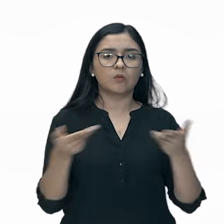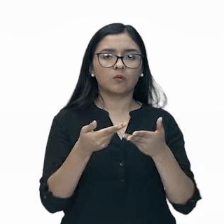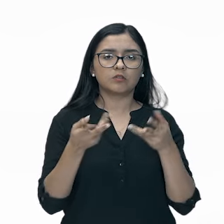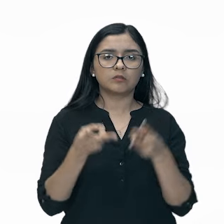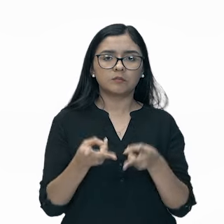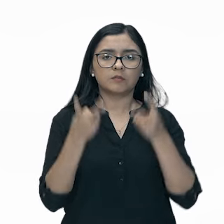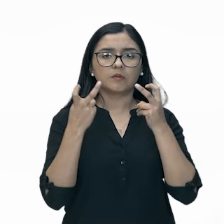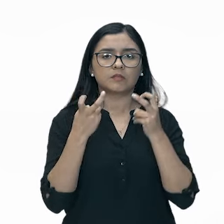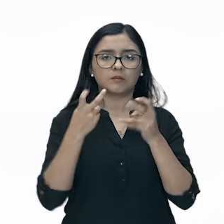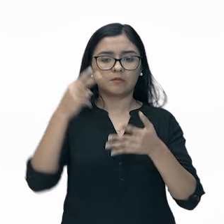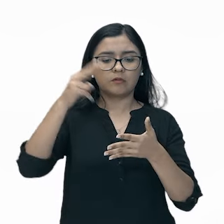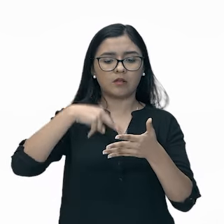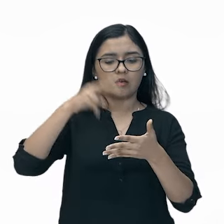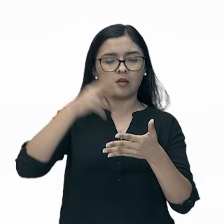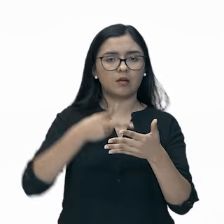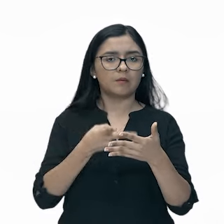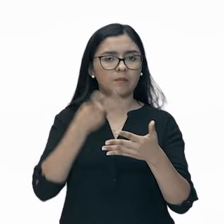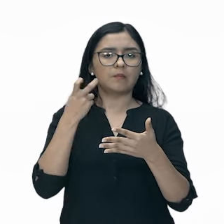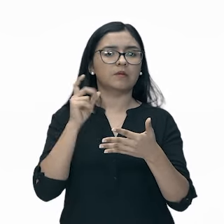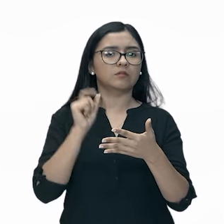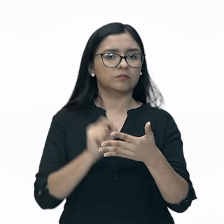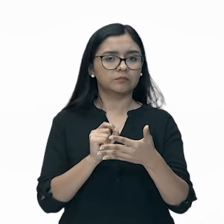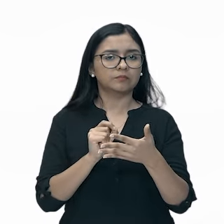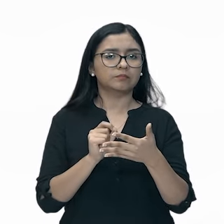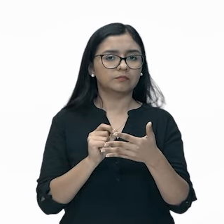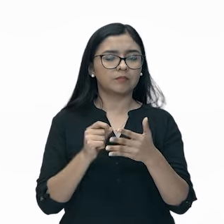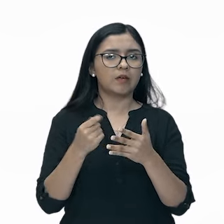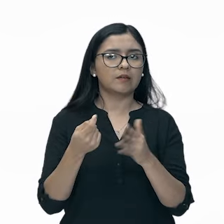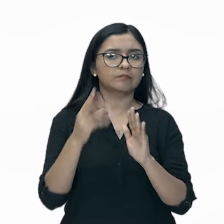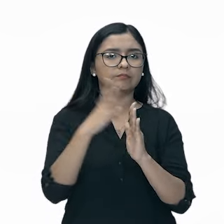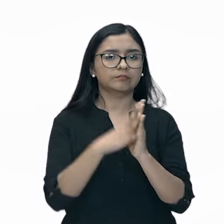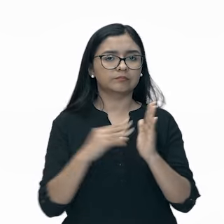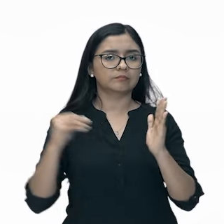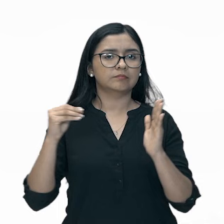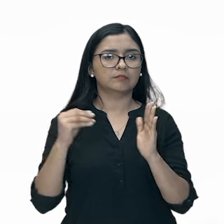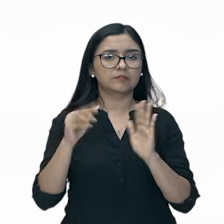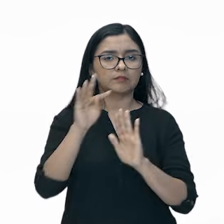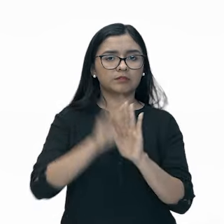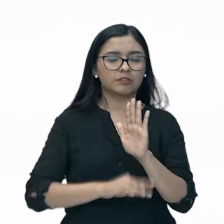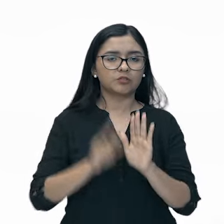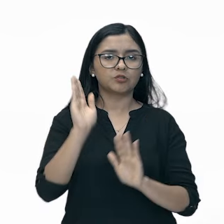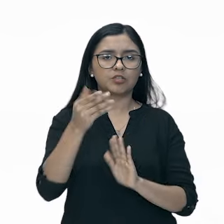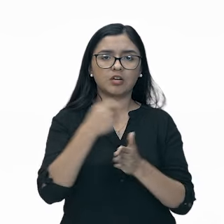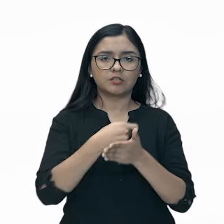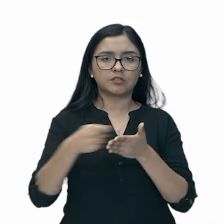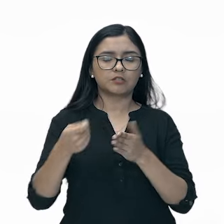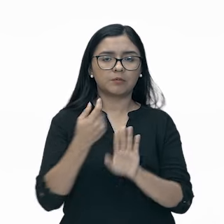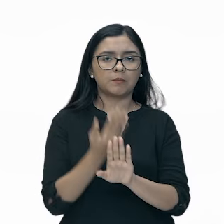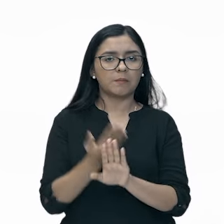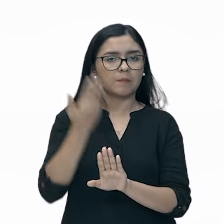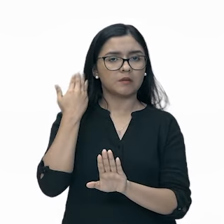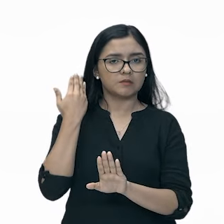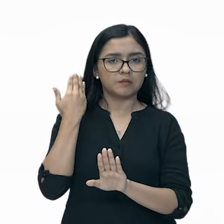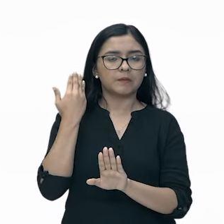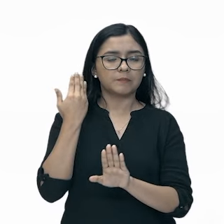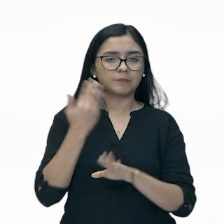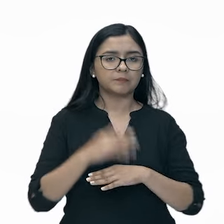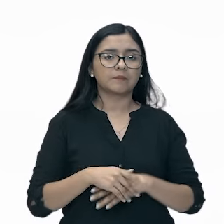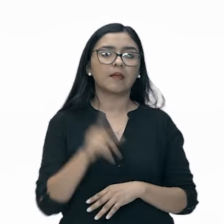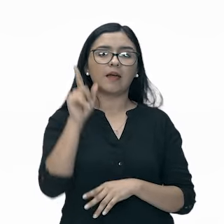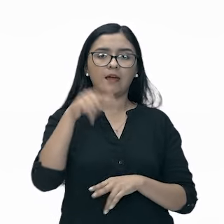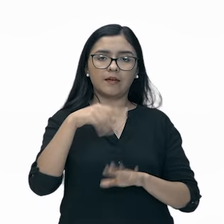fazerem a leitura desse texto ele consegue retomar textos que foram escritos lá atrás Então realmente só pode ser uma